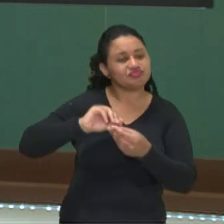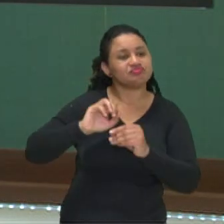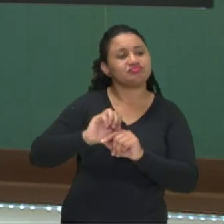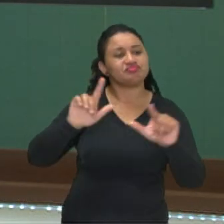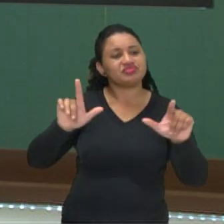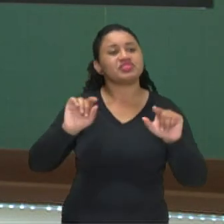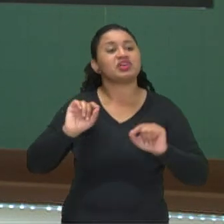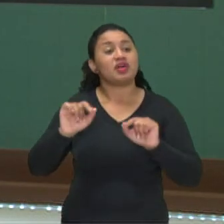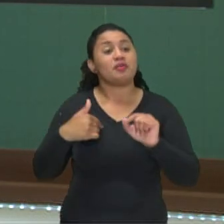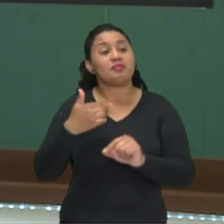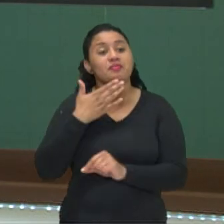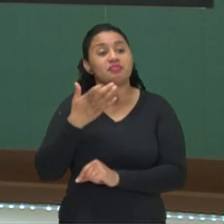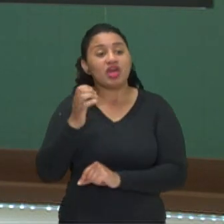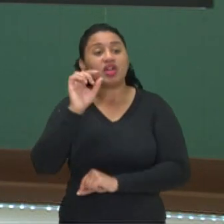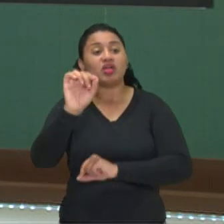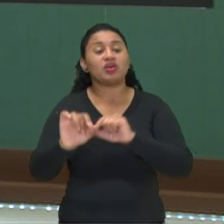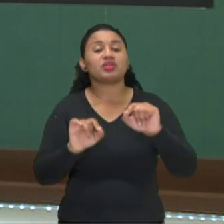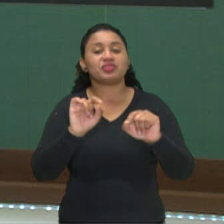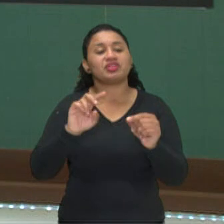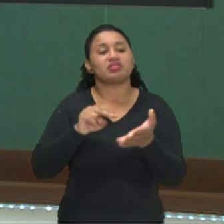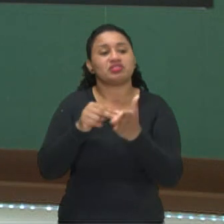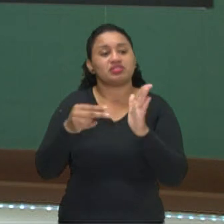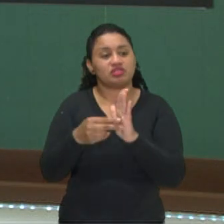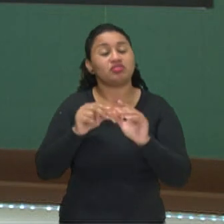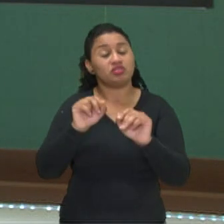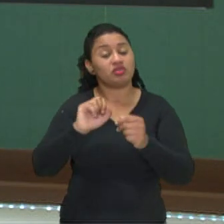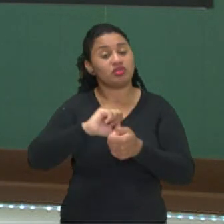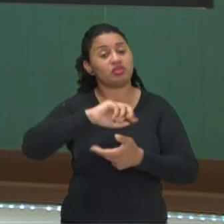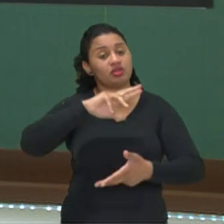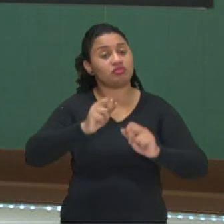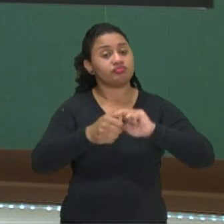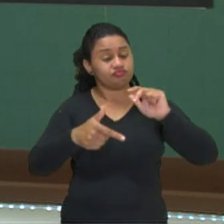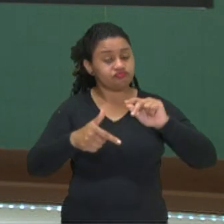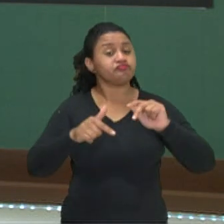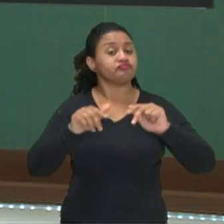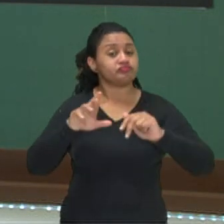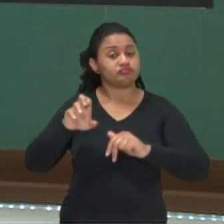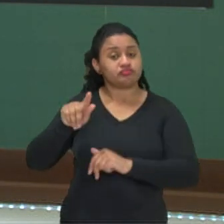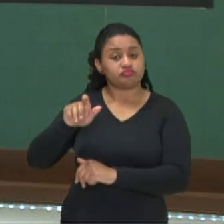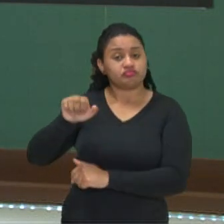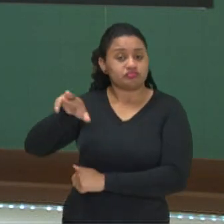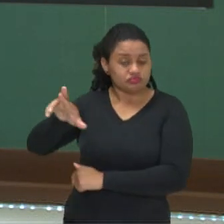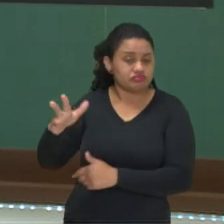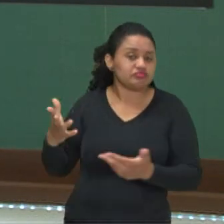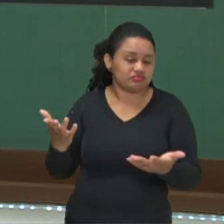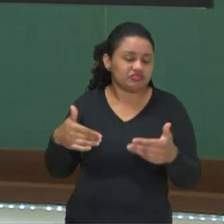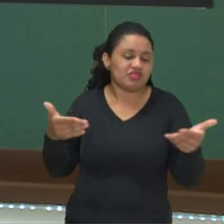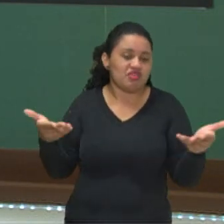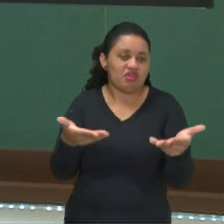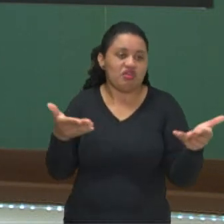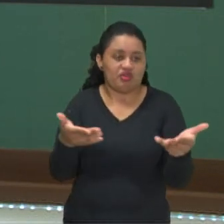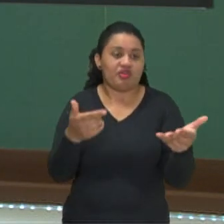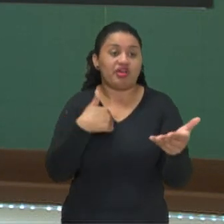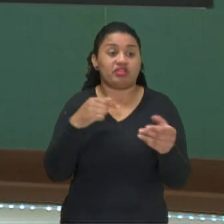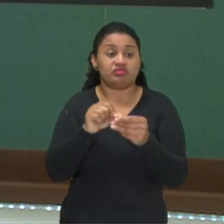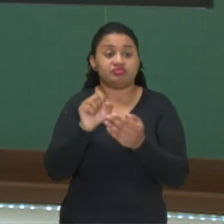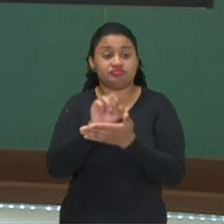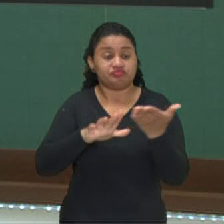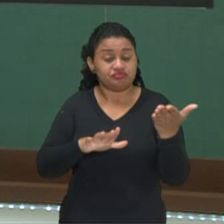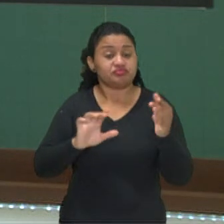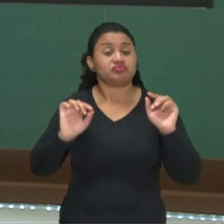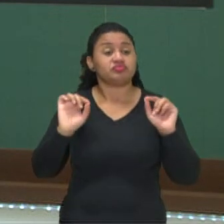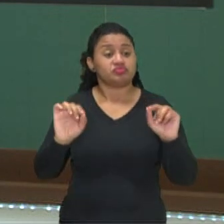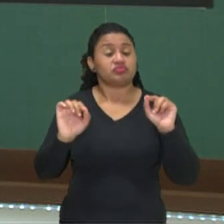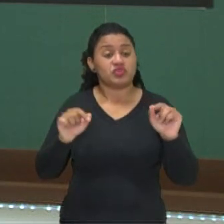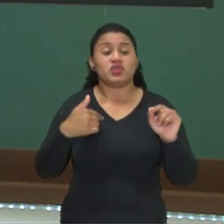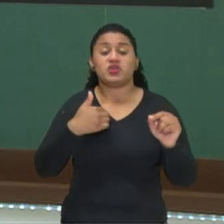compreender melhor o que seria um poliedro regular. Agora aqui nós vamos fazer um exercício e